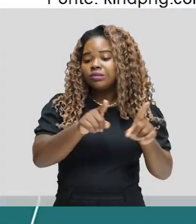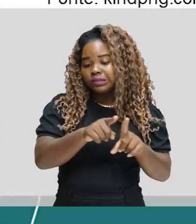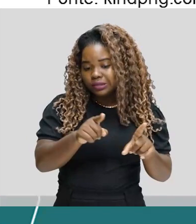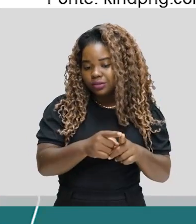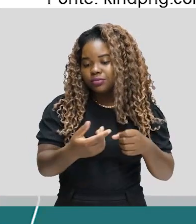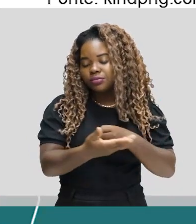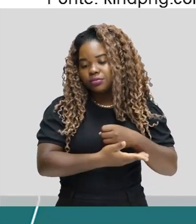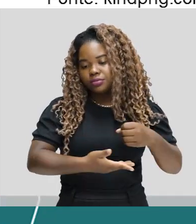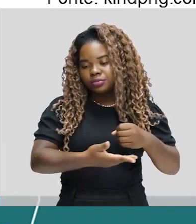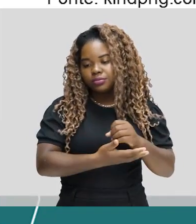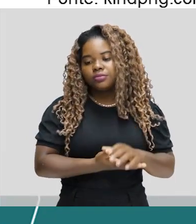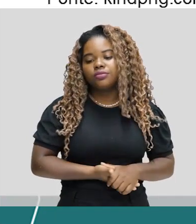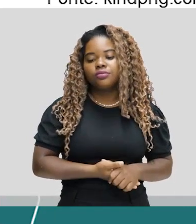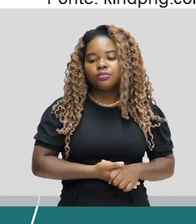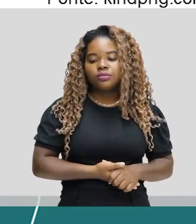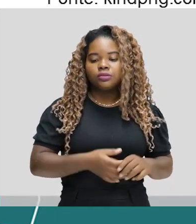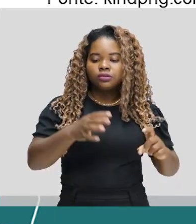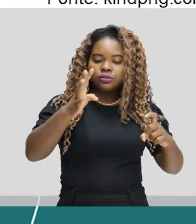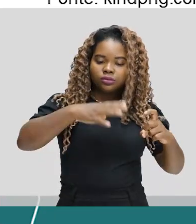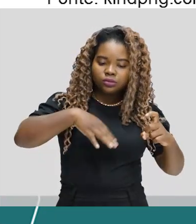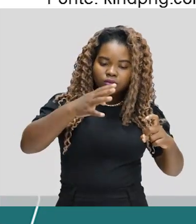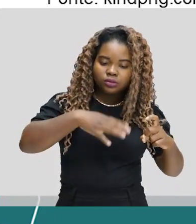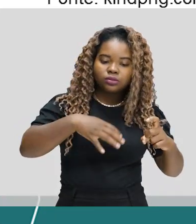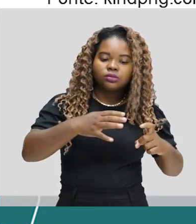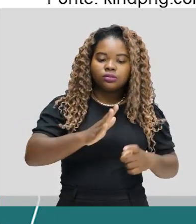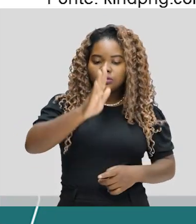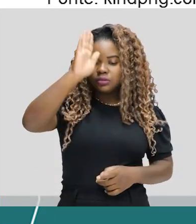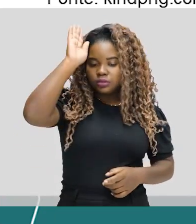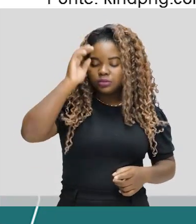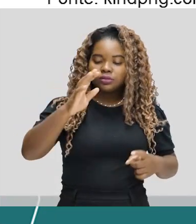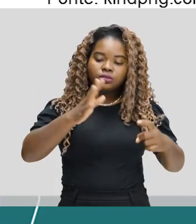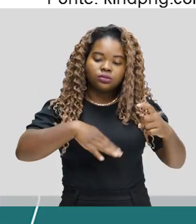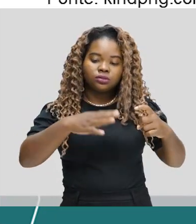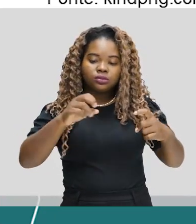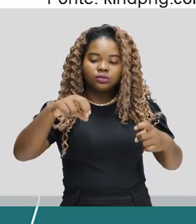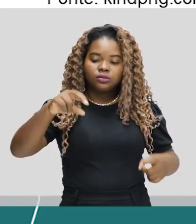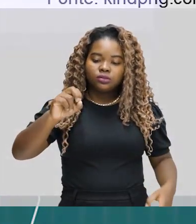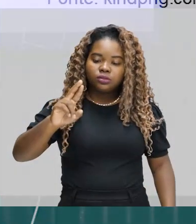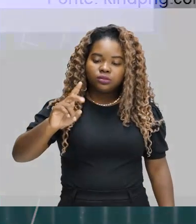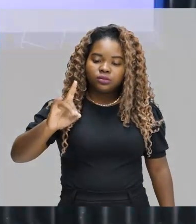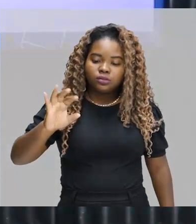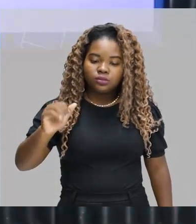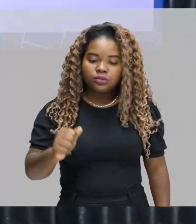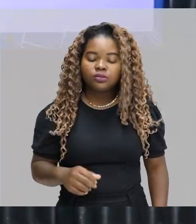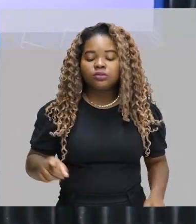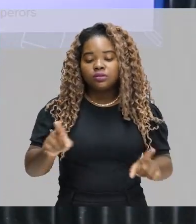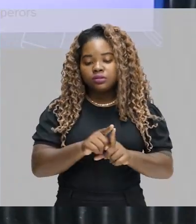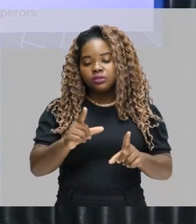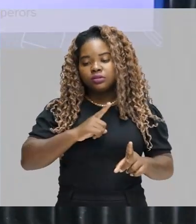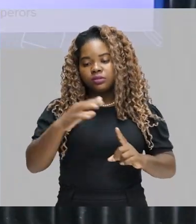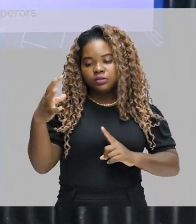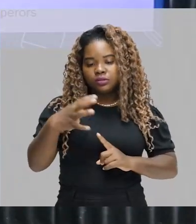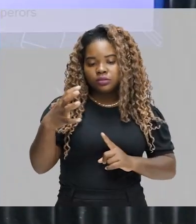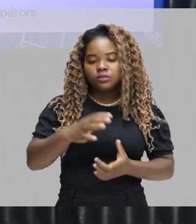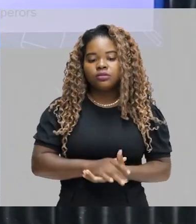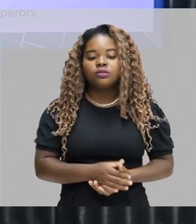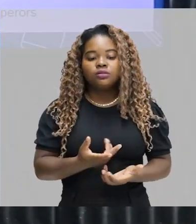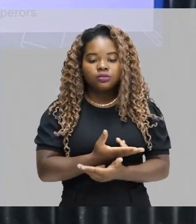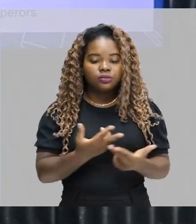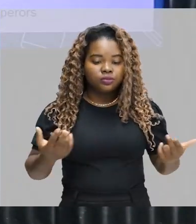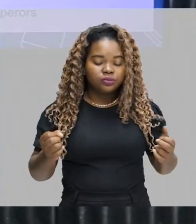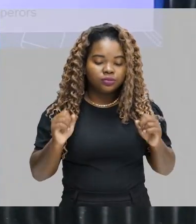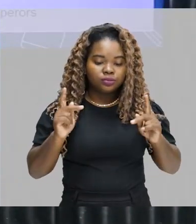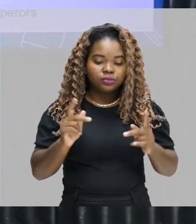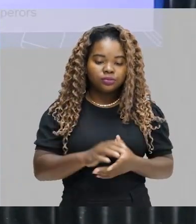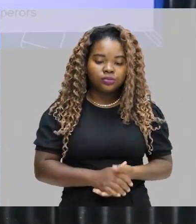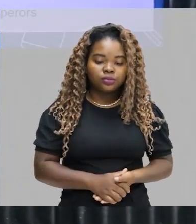se baseiam na mitologia romana, na mitologia nórdica e tem essas influências dos elementos